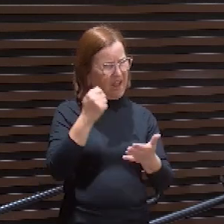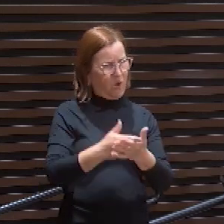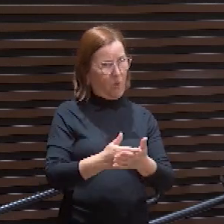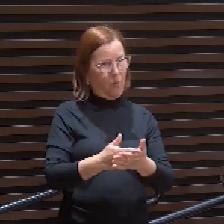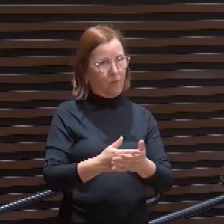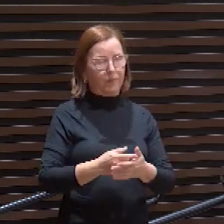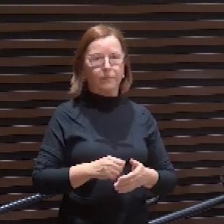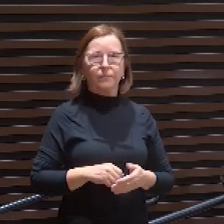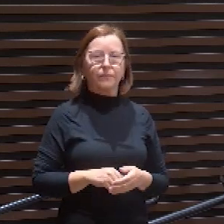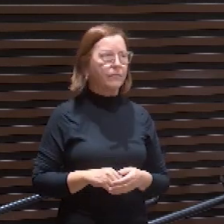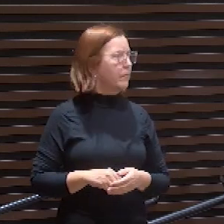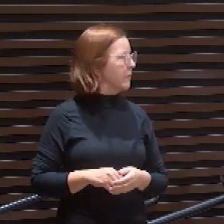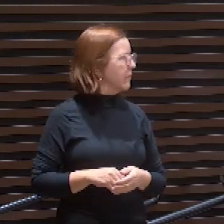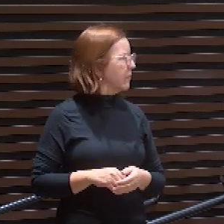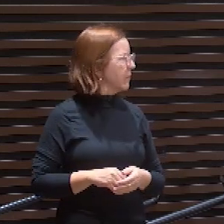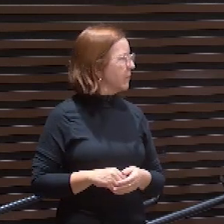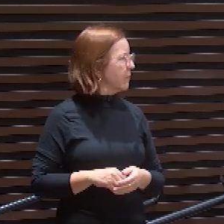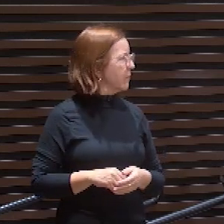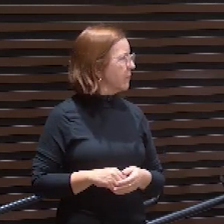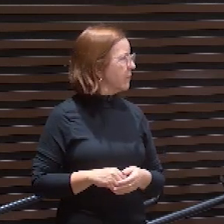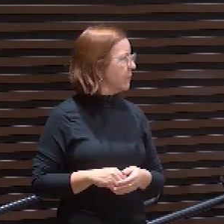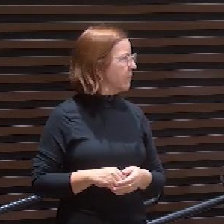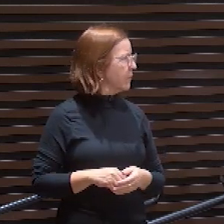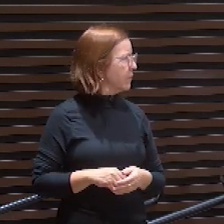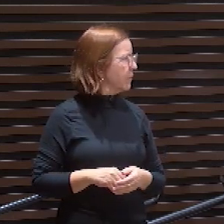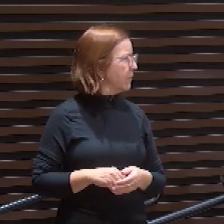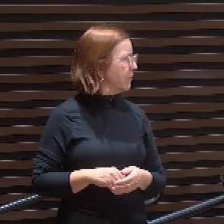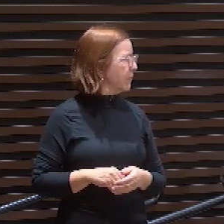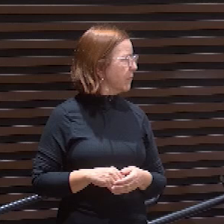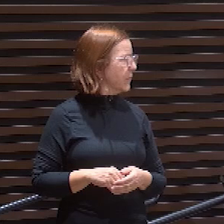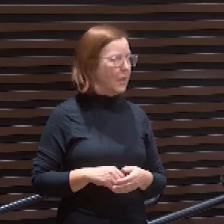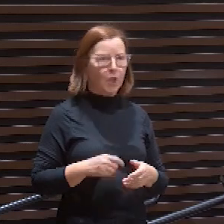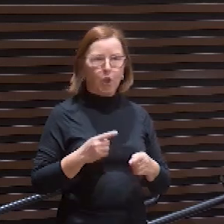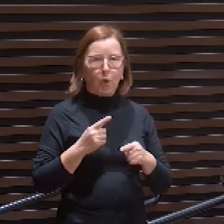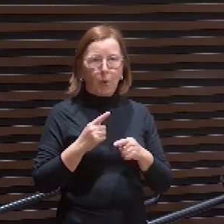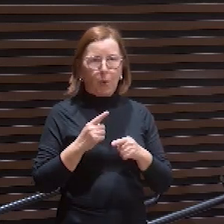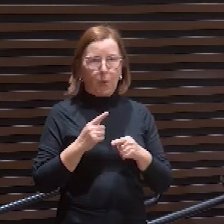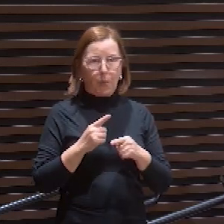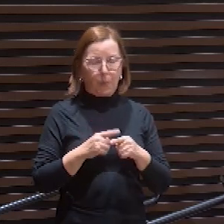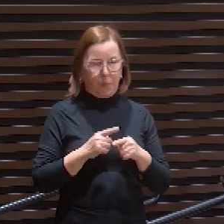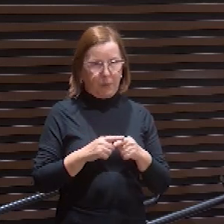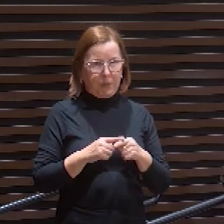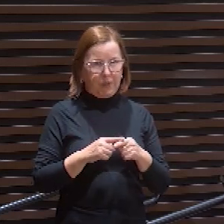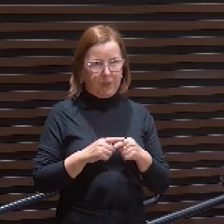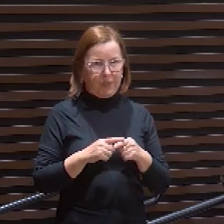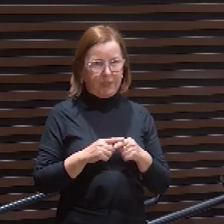Porque dídame é dar, é entregar.